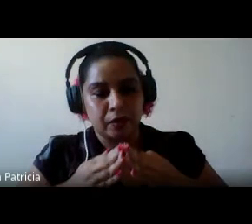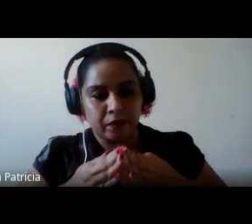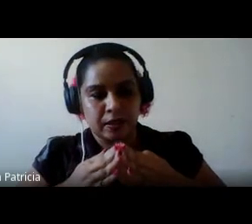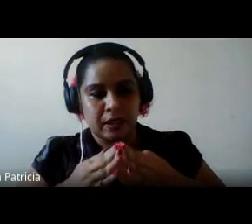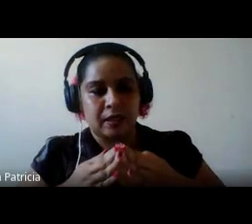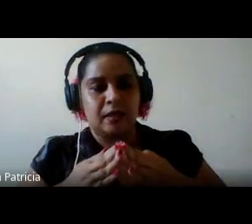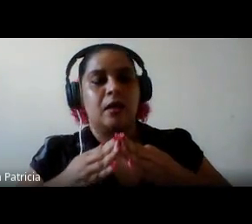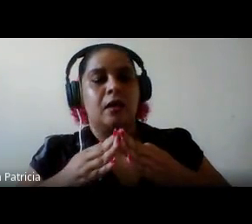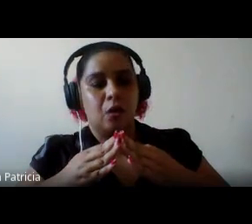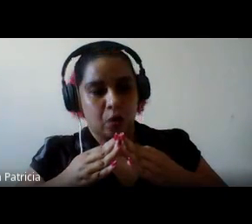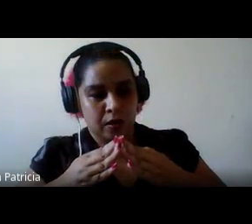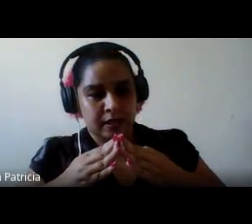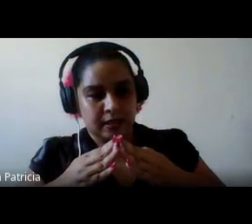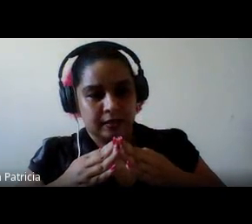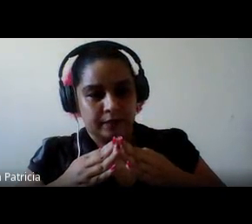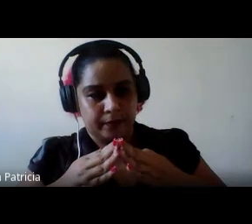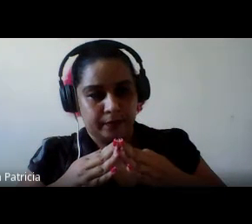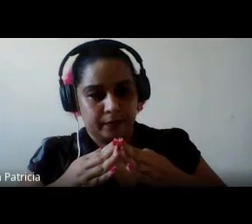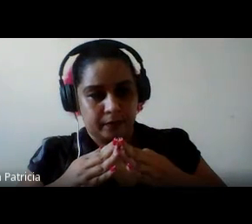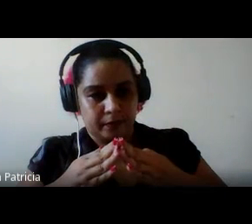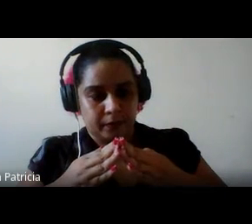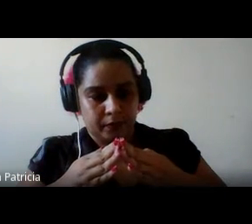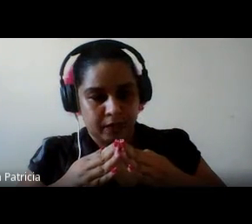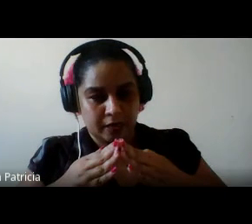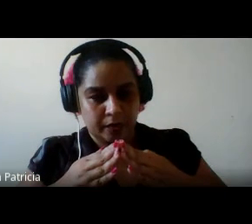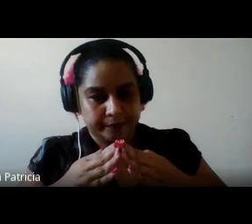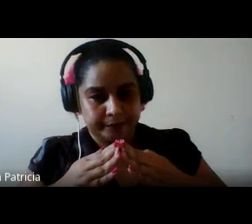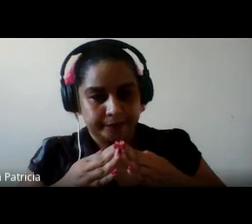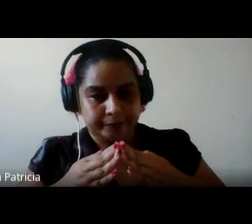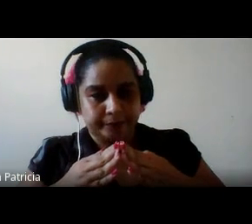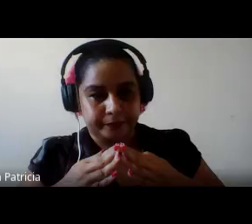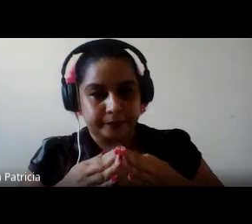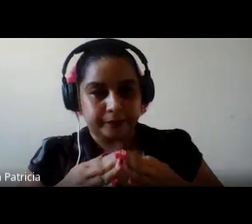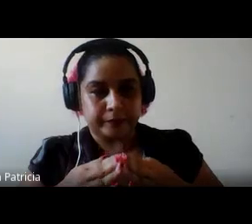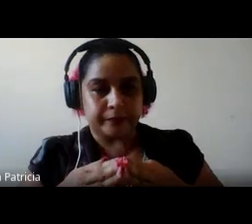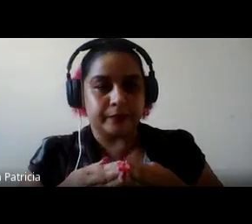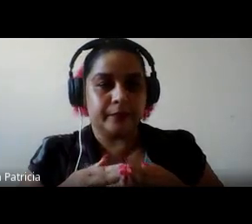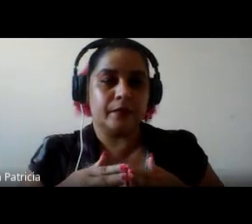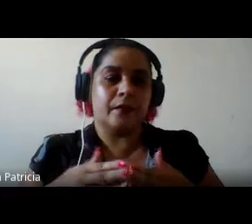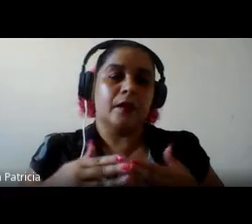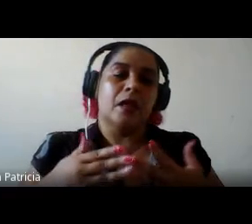para perto de você. Com licença. Certo?